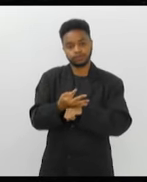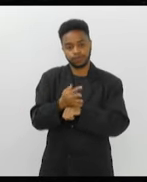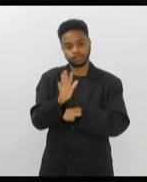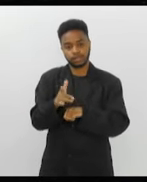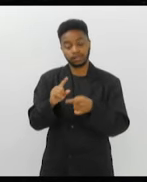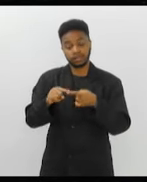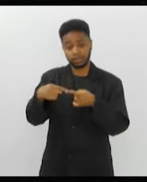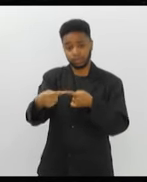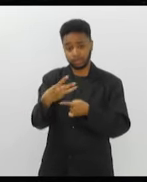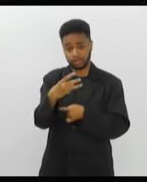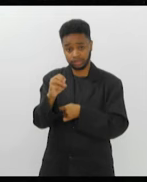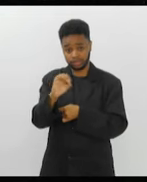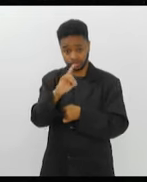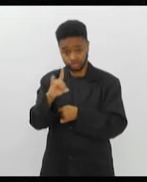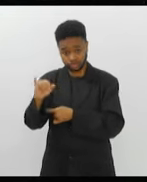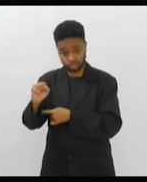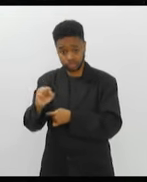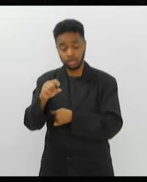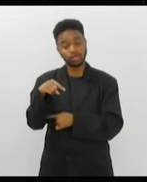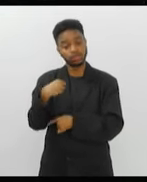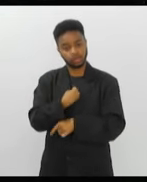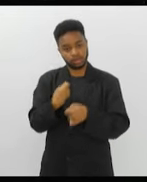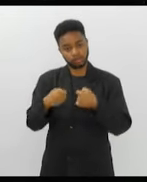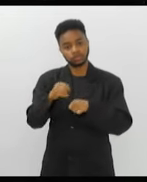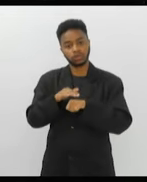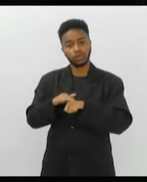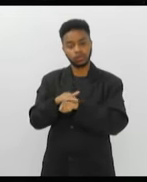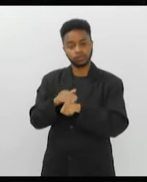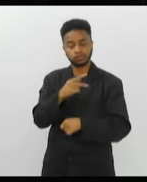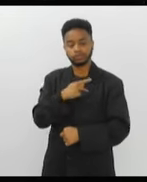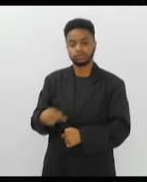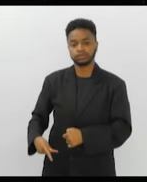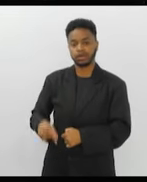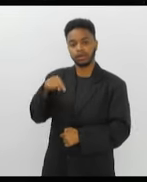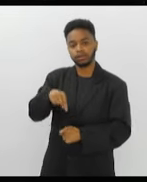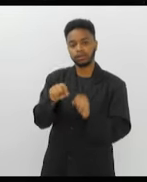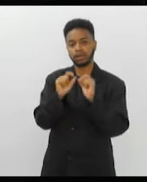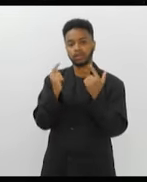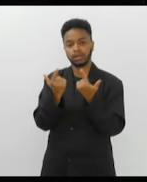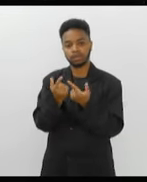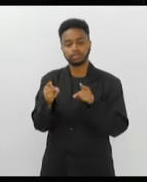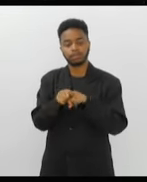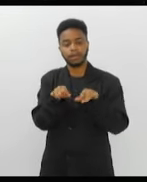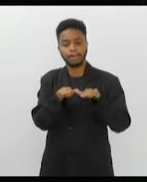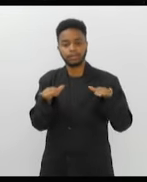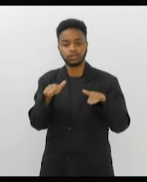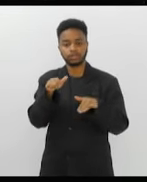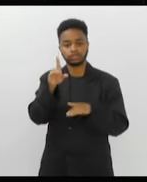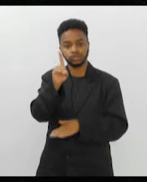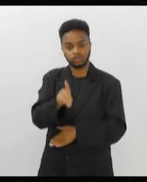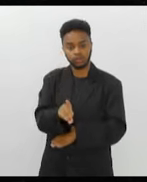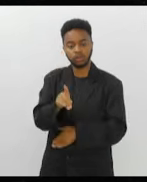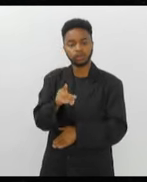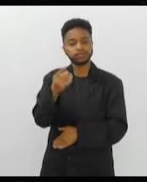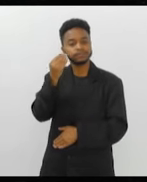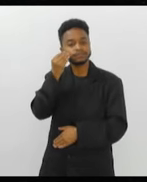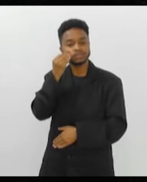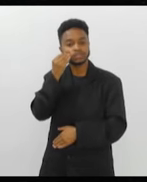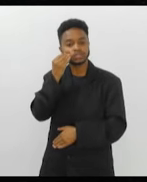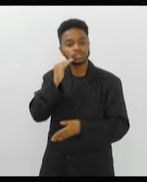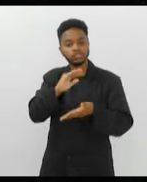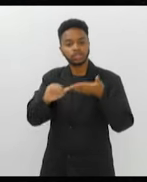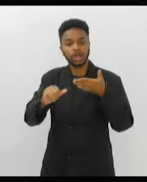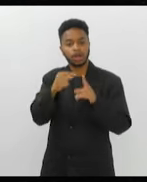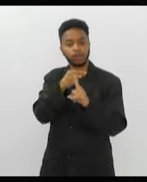30 dias, vamos conversar com a presidência da casa, a mesa diretora, da viabilidade de derrubar o